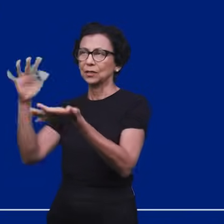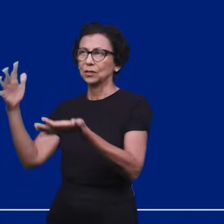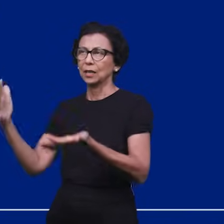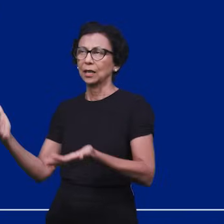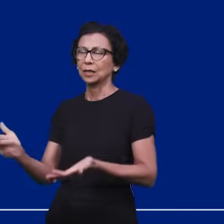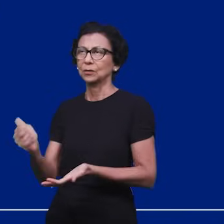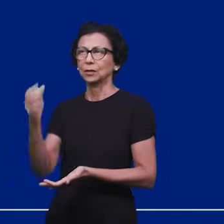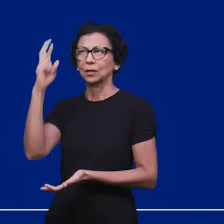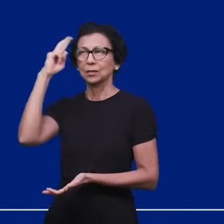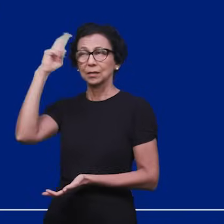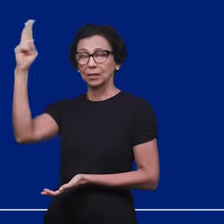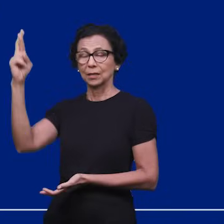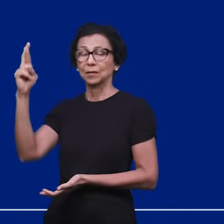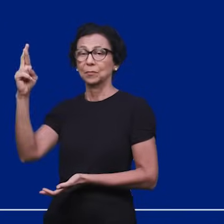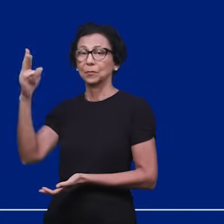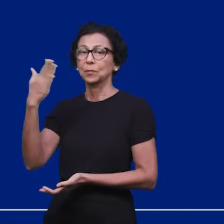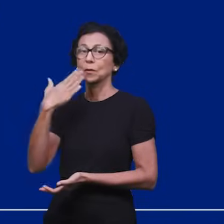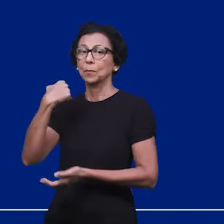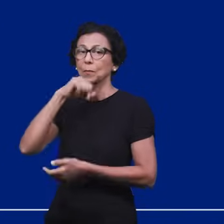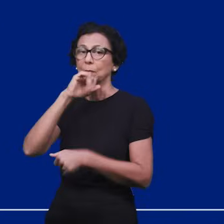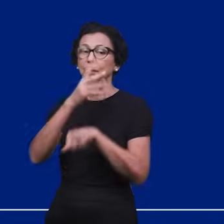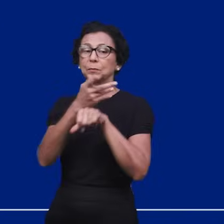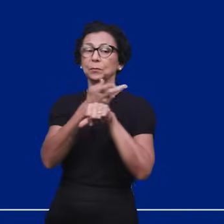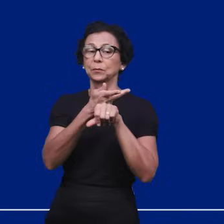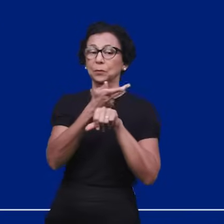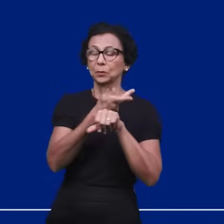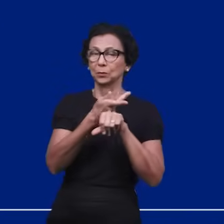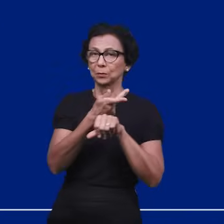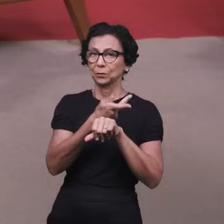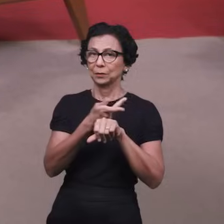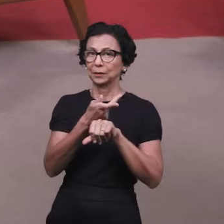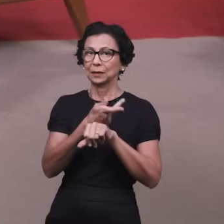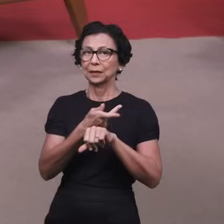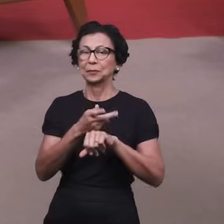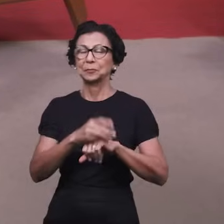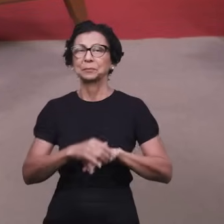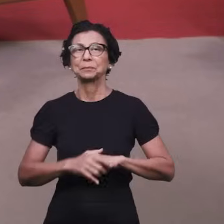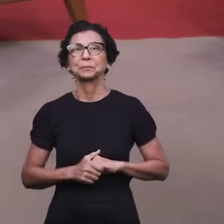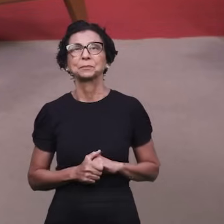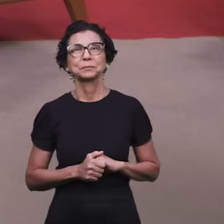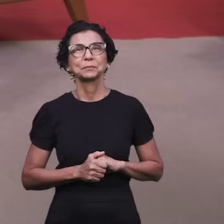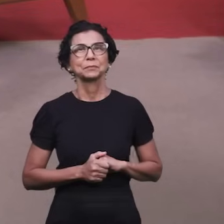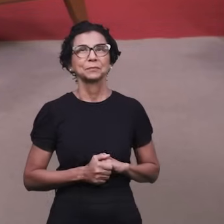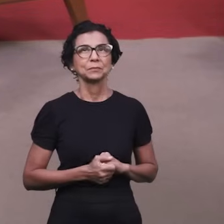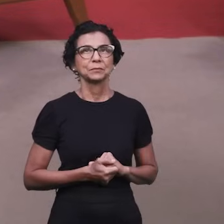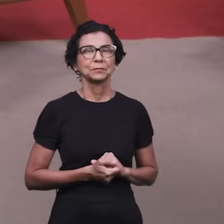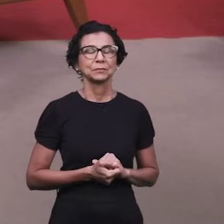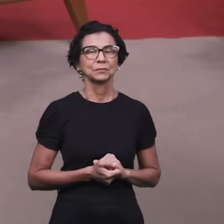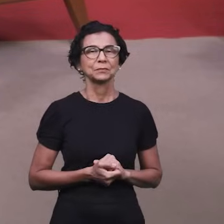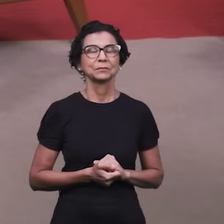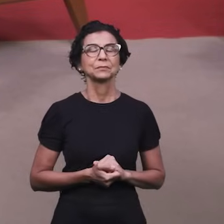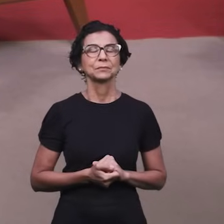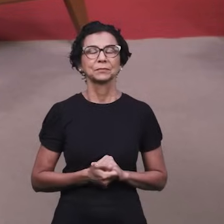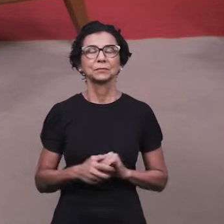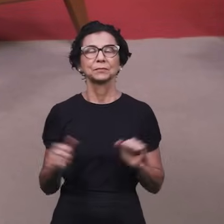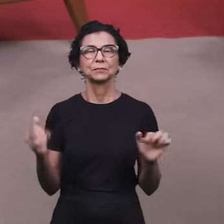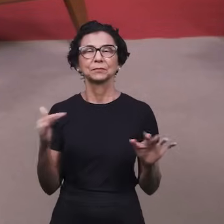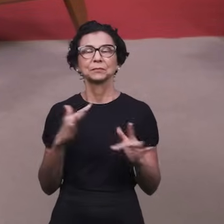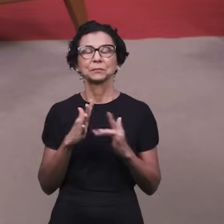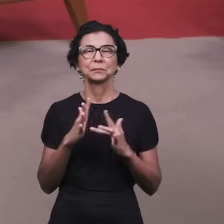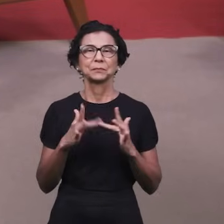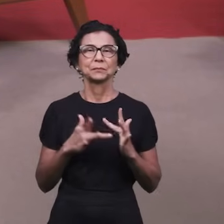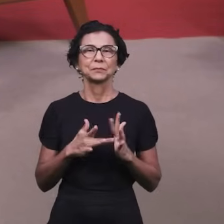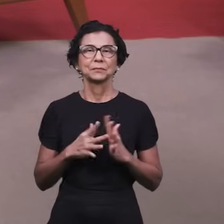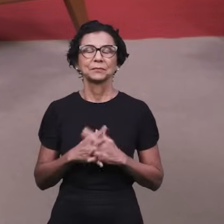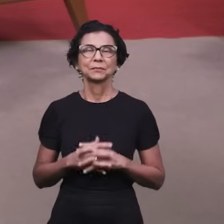a tais que assim o adorem. Acabamos de falar sobre uma igreja que sabe o que é verdadeira Aleluia. adoração. Glórias ao nome do